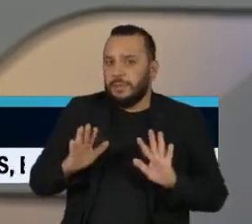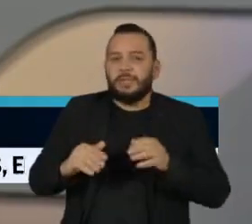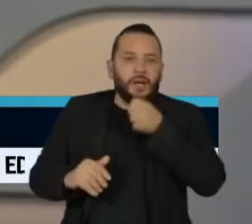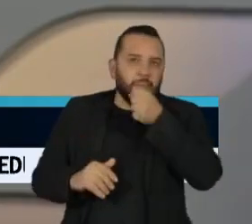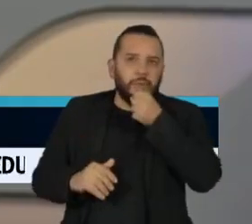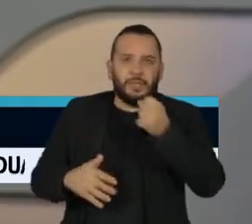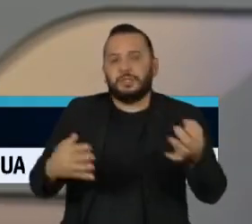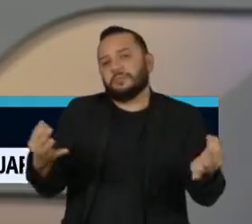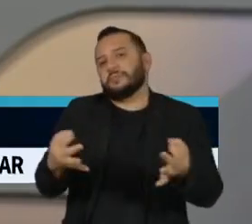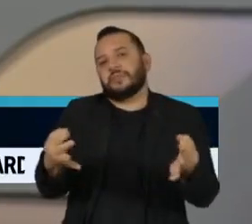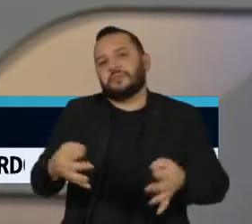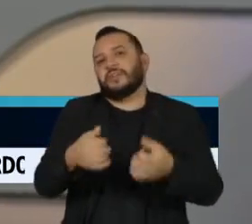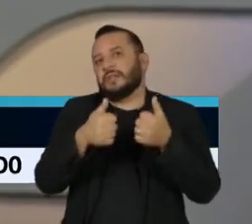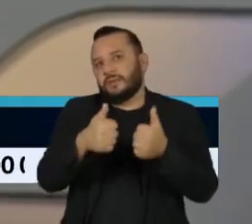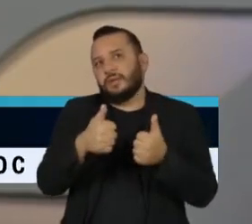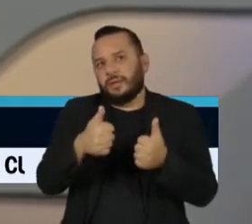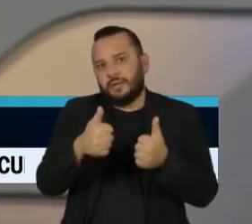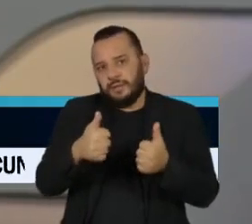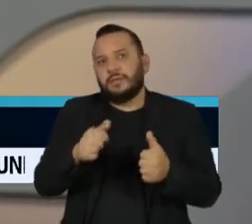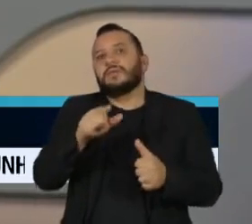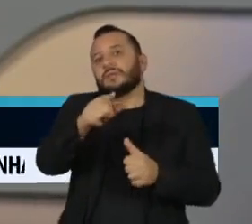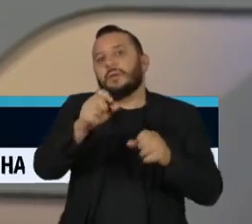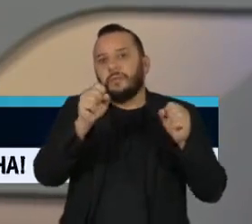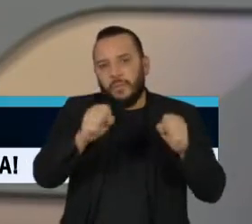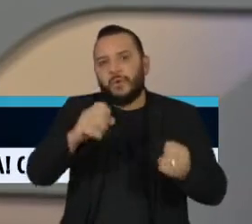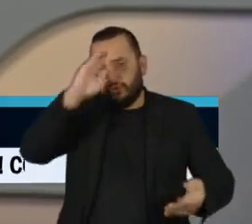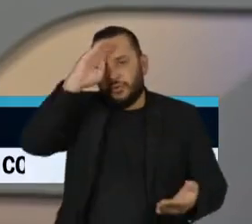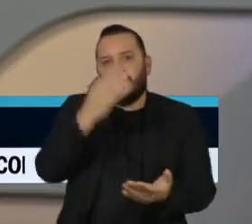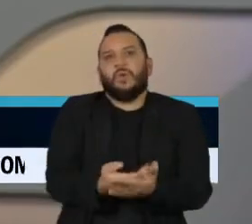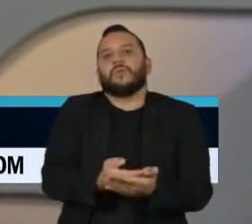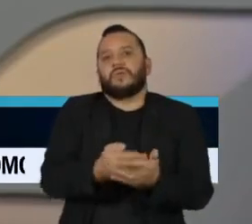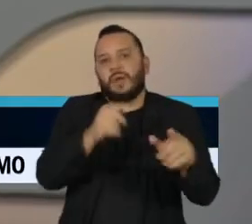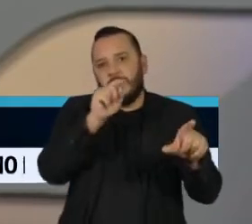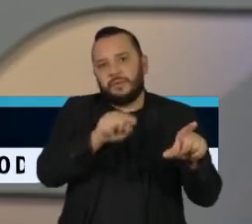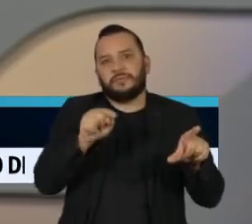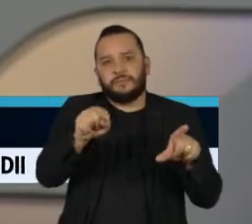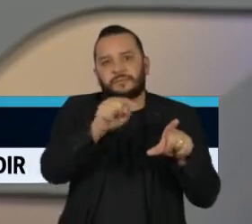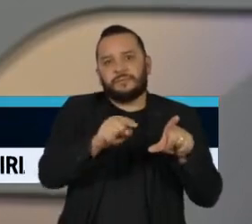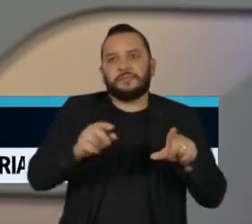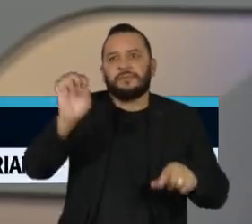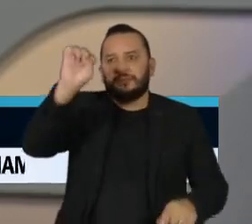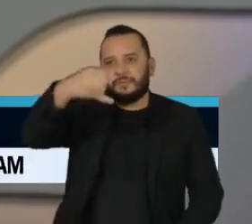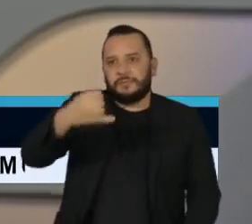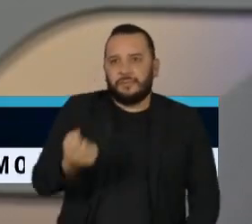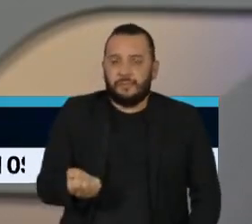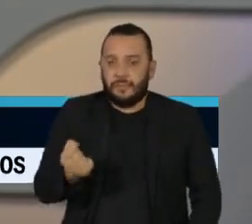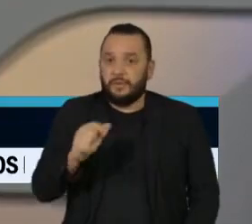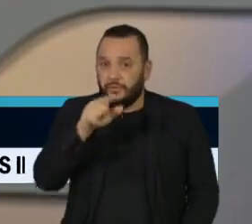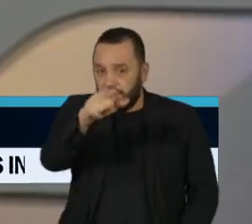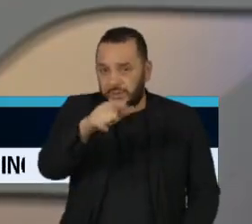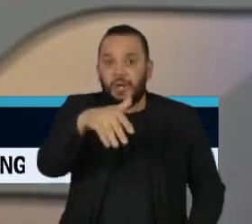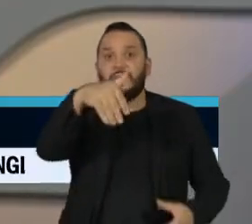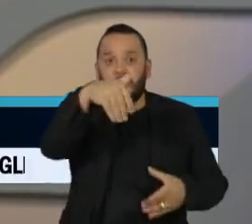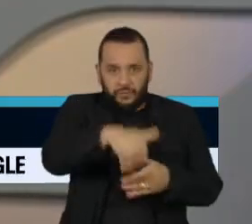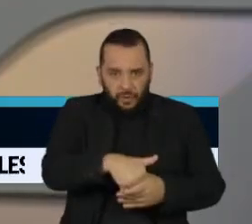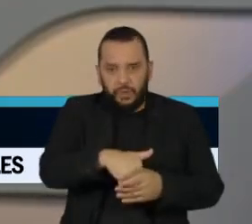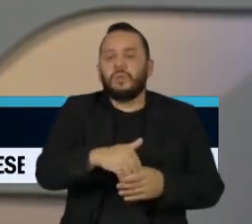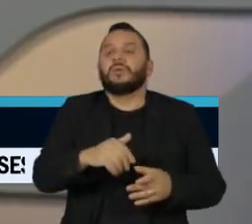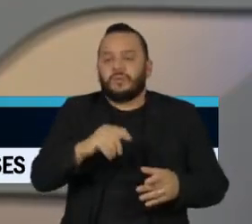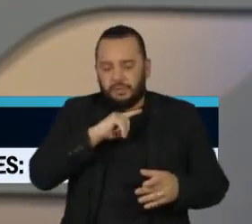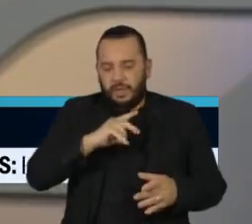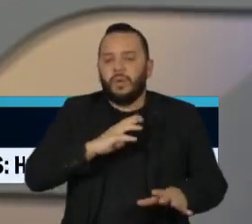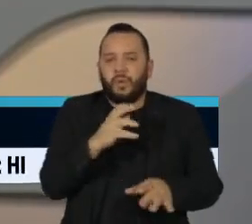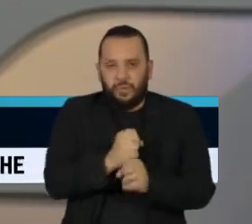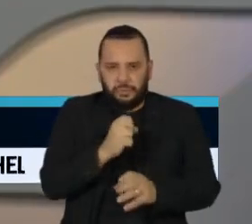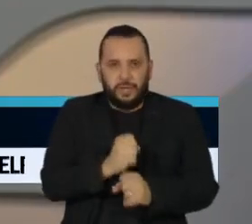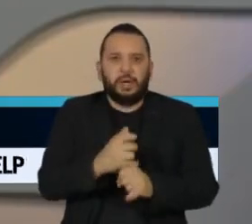é perfeita. O eleitor pode confiar em que o voto dele vai ser apurado, vai ser